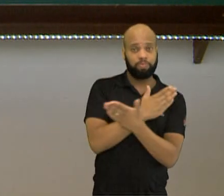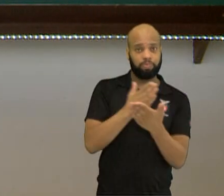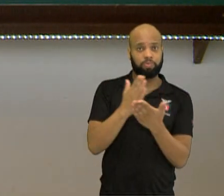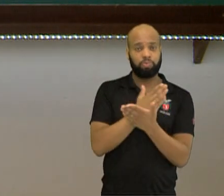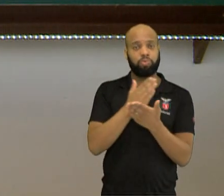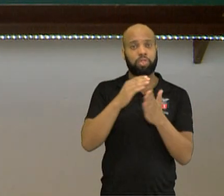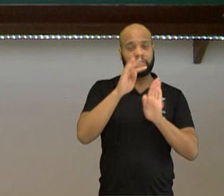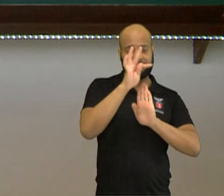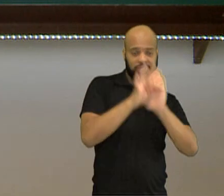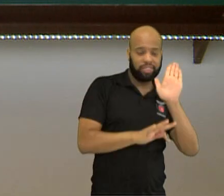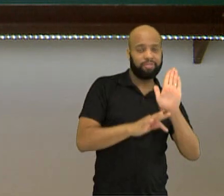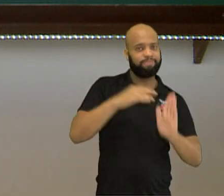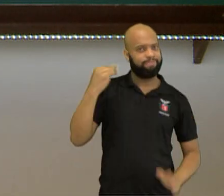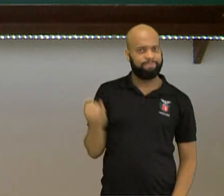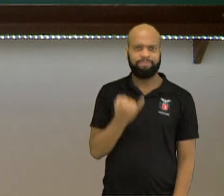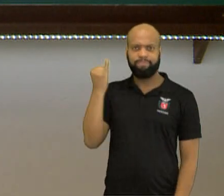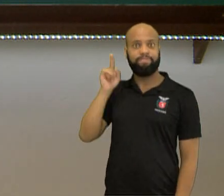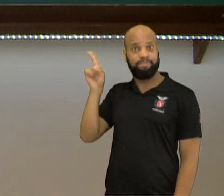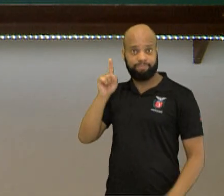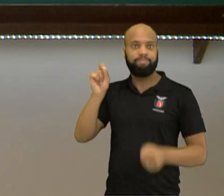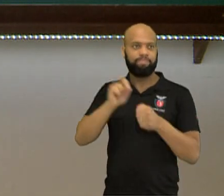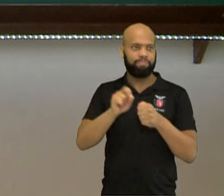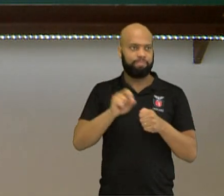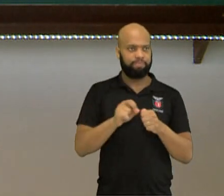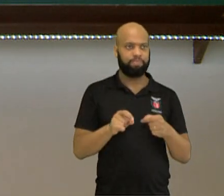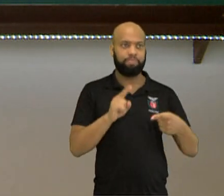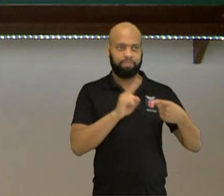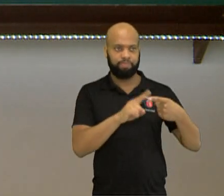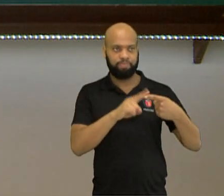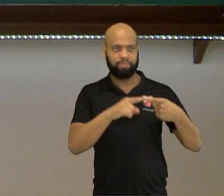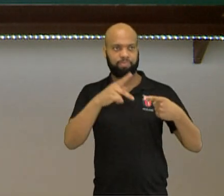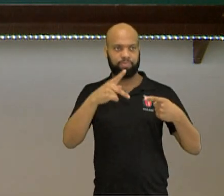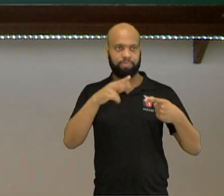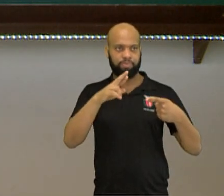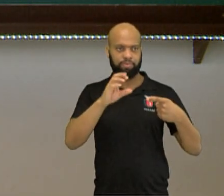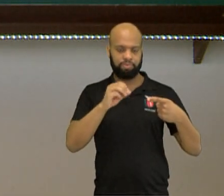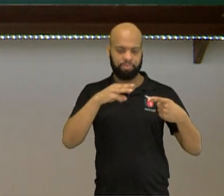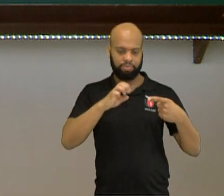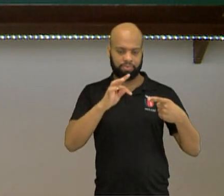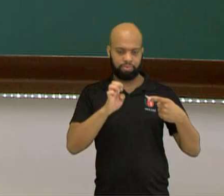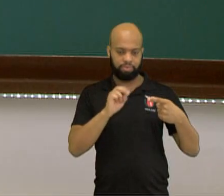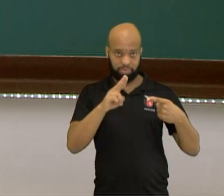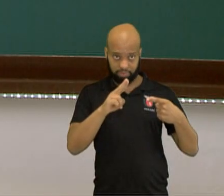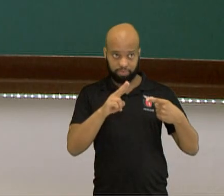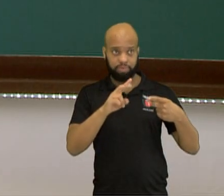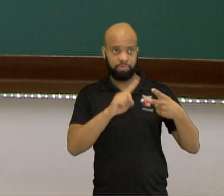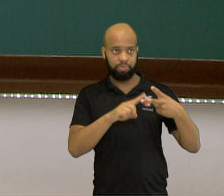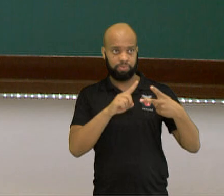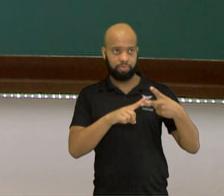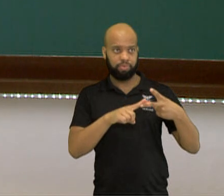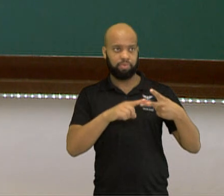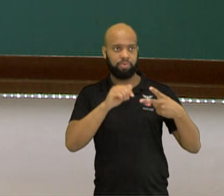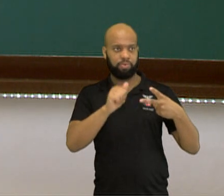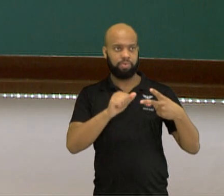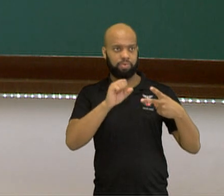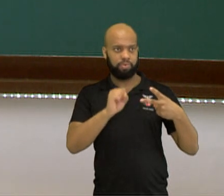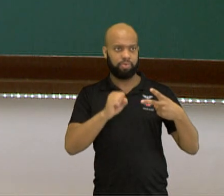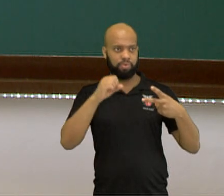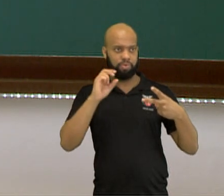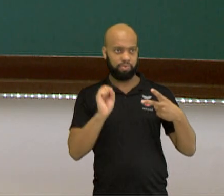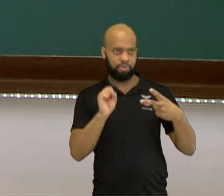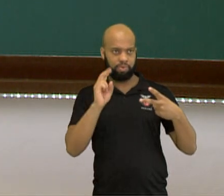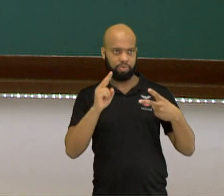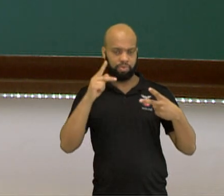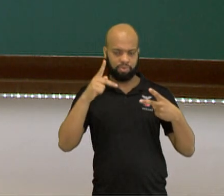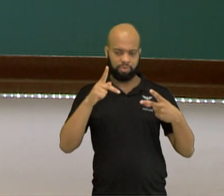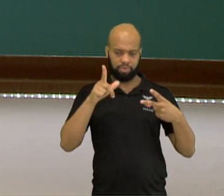de Ésquilo, né, que vamos destacar aqui. Prometeu Acorrentado, Os Suplicantes